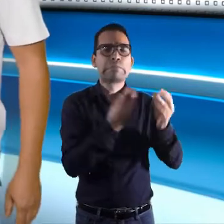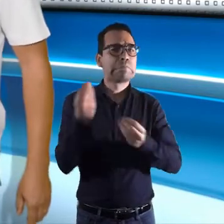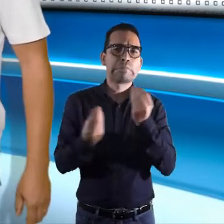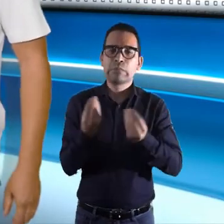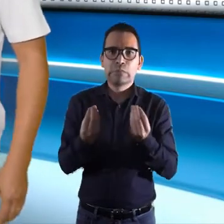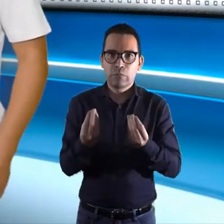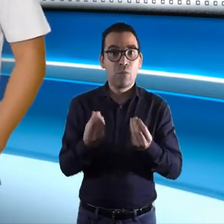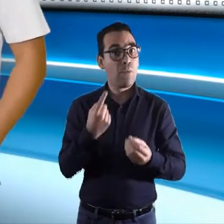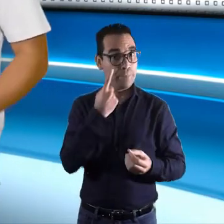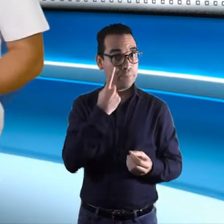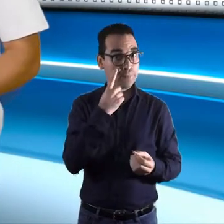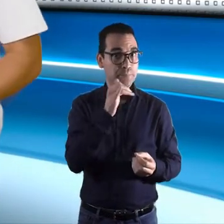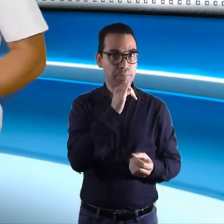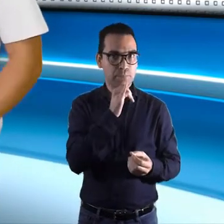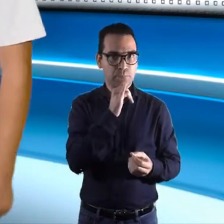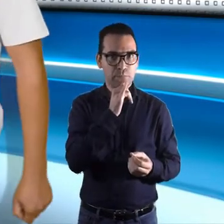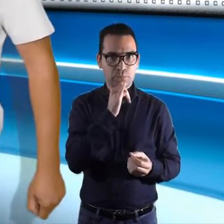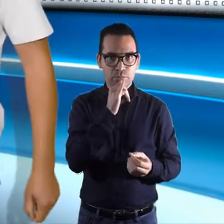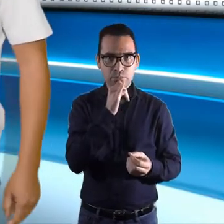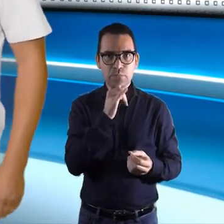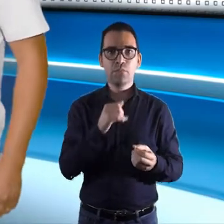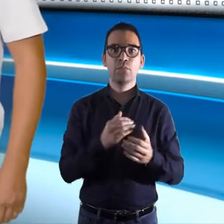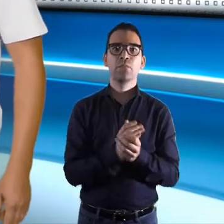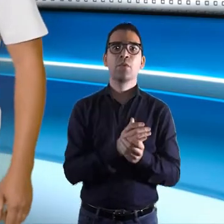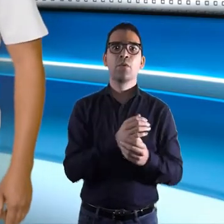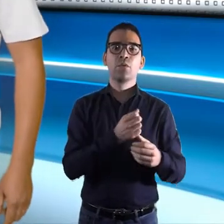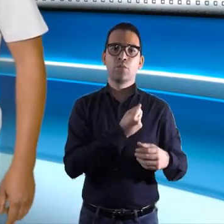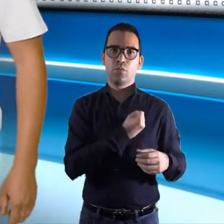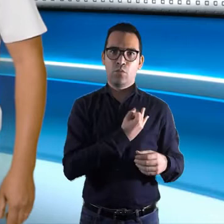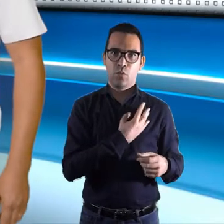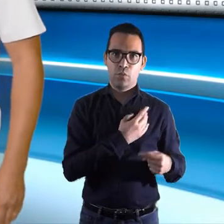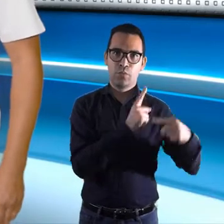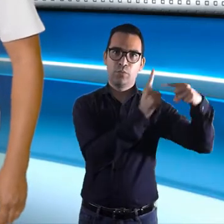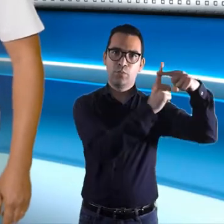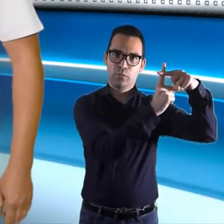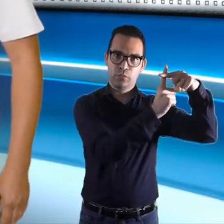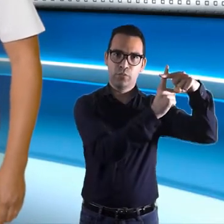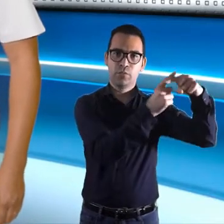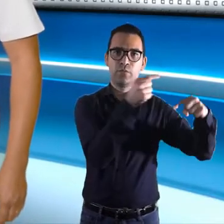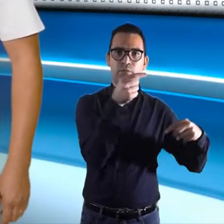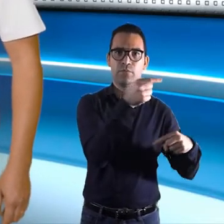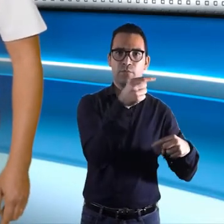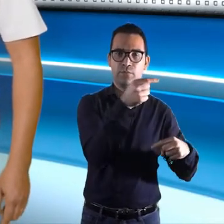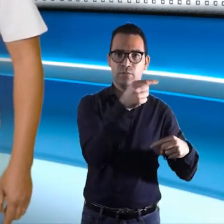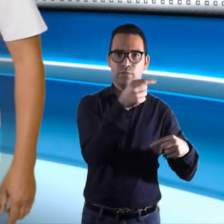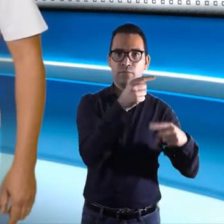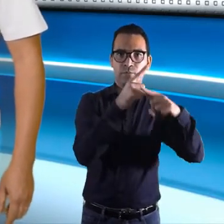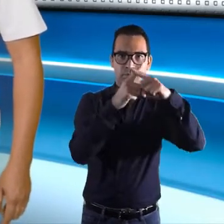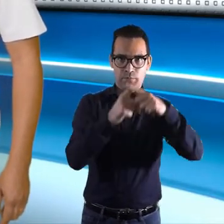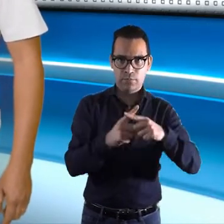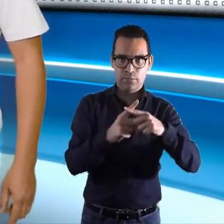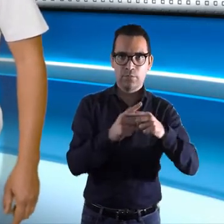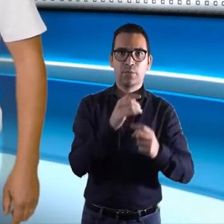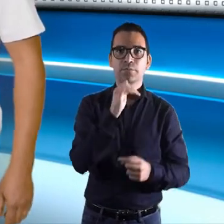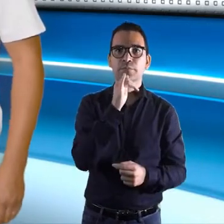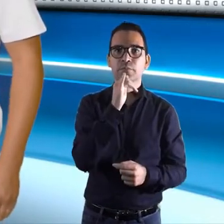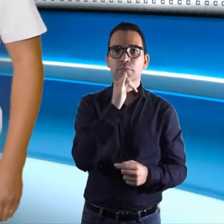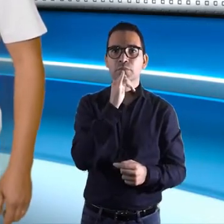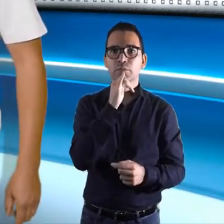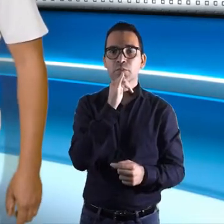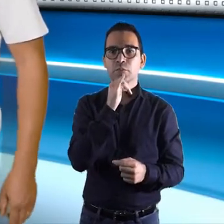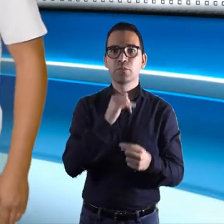2 positivo vezes 3. 2 vezes 3